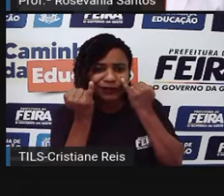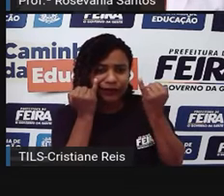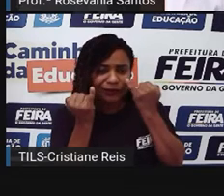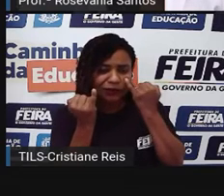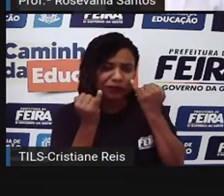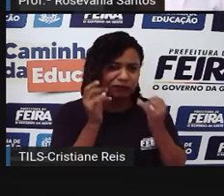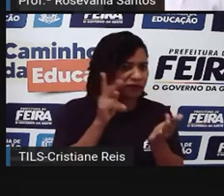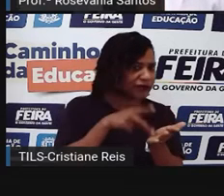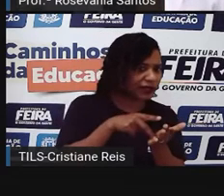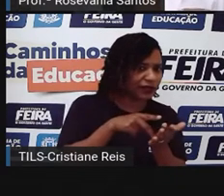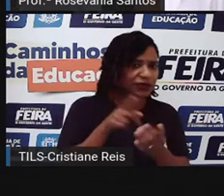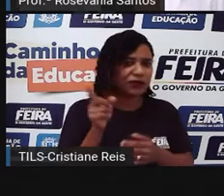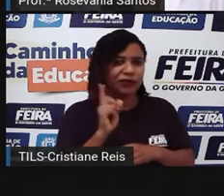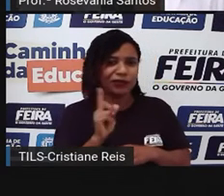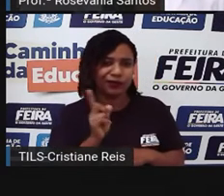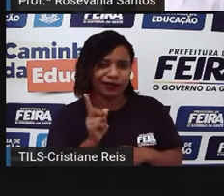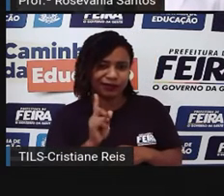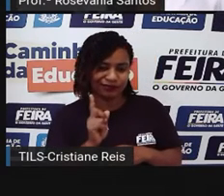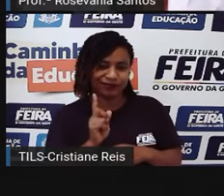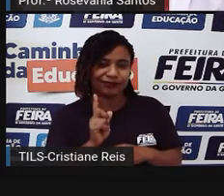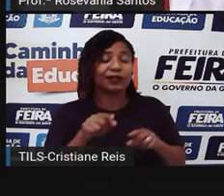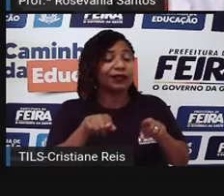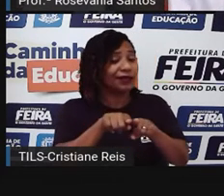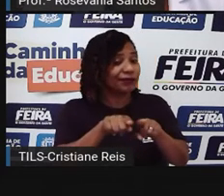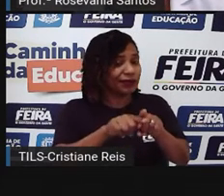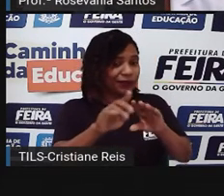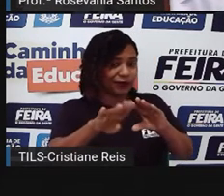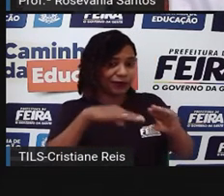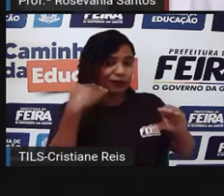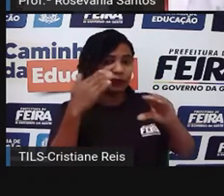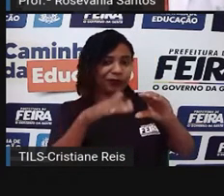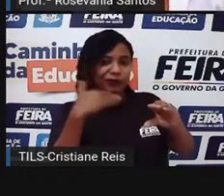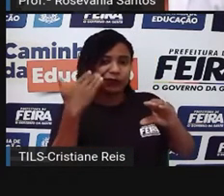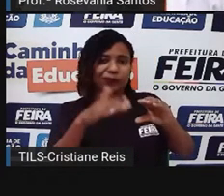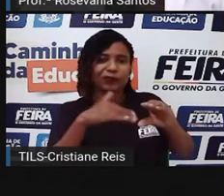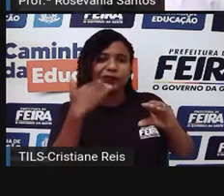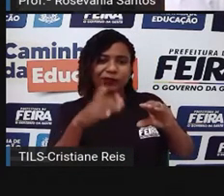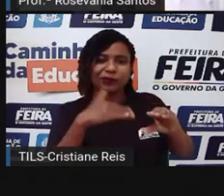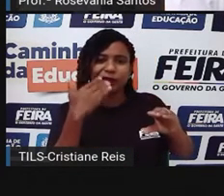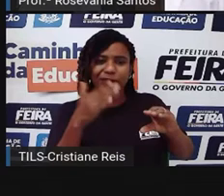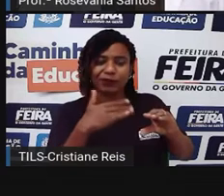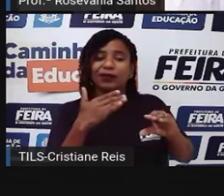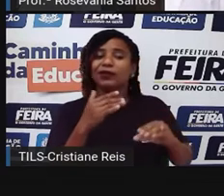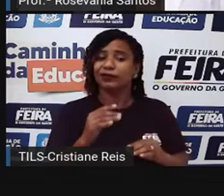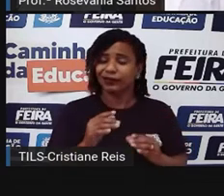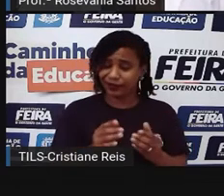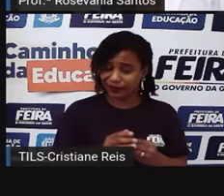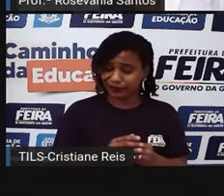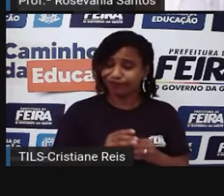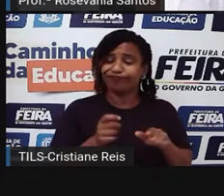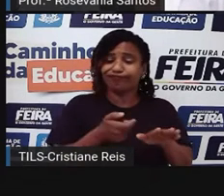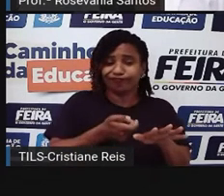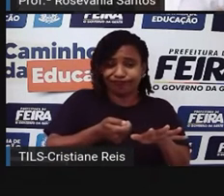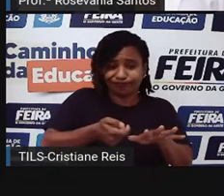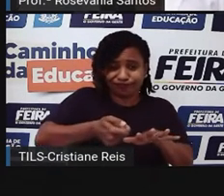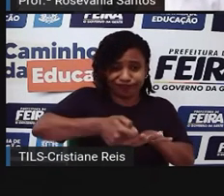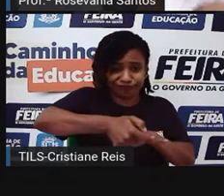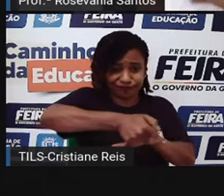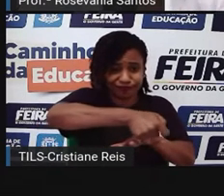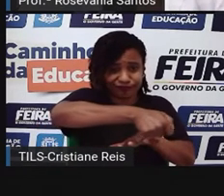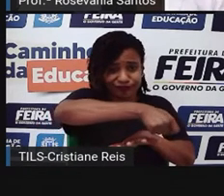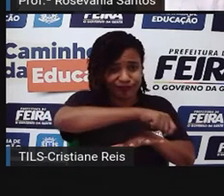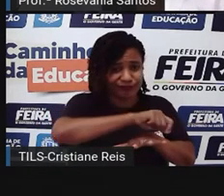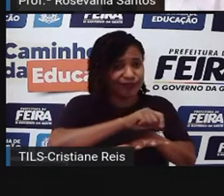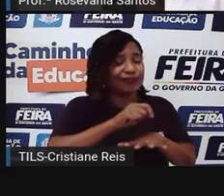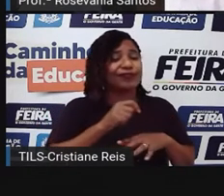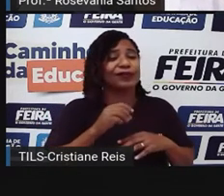também você ficar o tempo todo recebendo desinformação, né, que são as fake news. E tem que tomar muito cuidado,